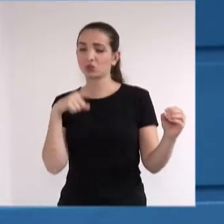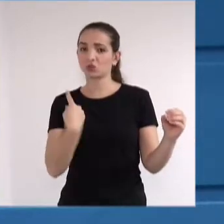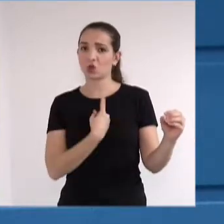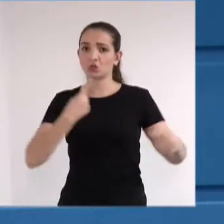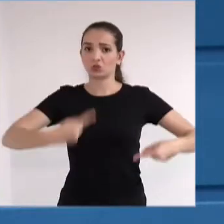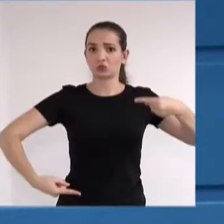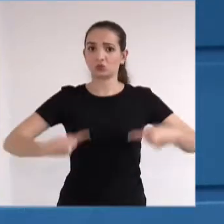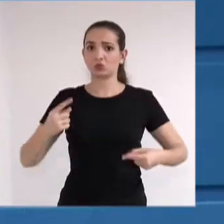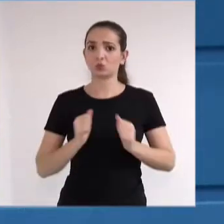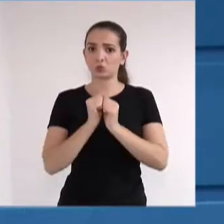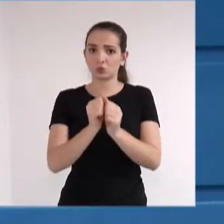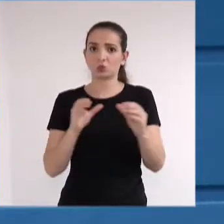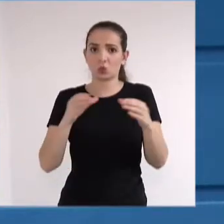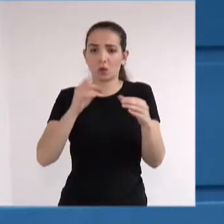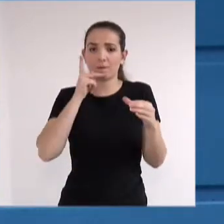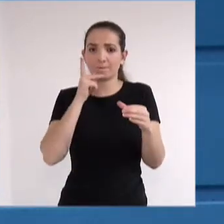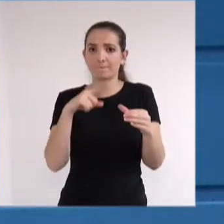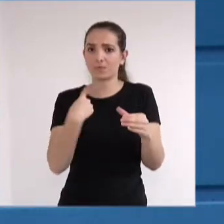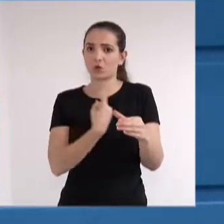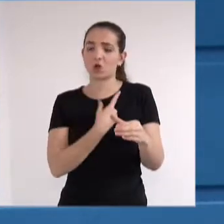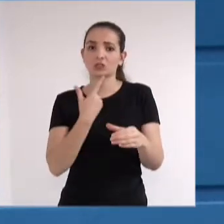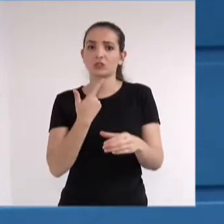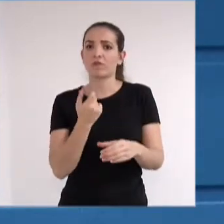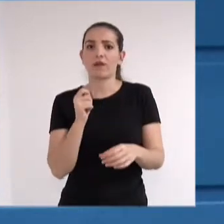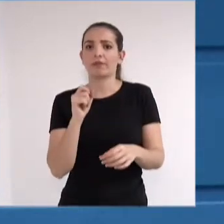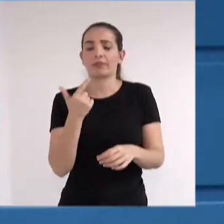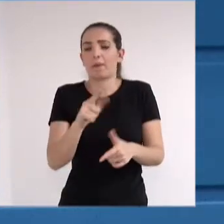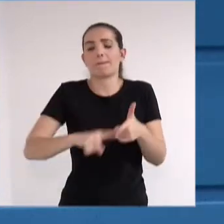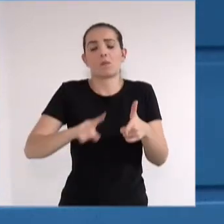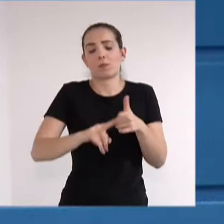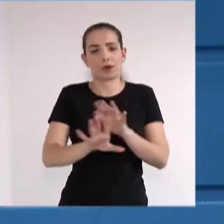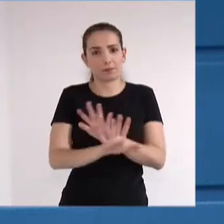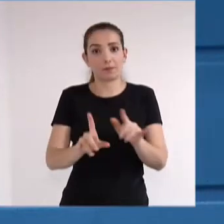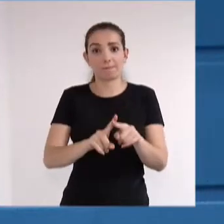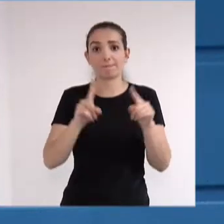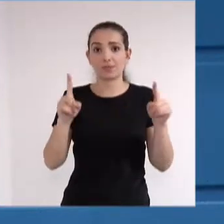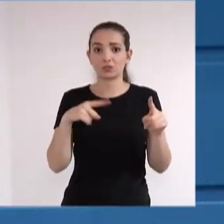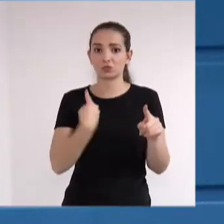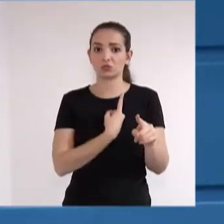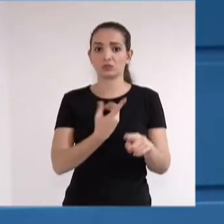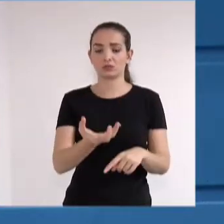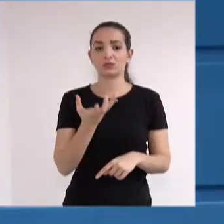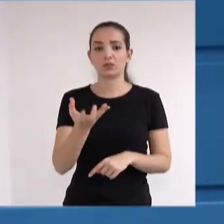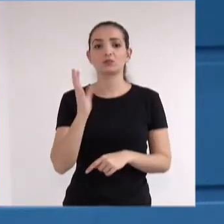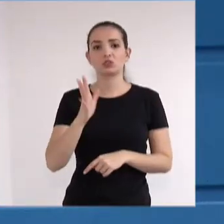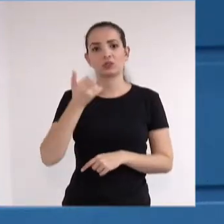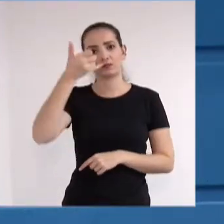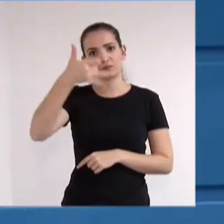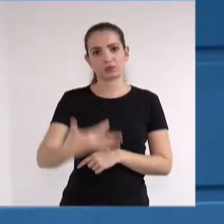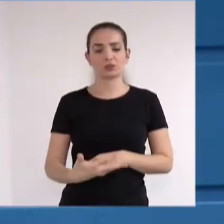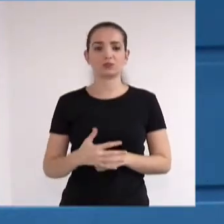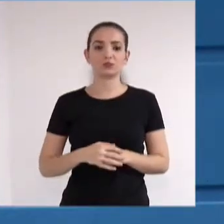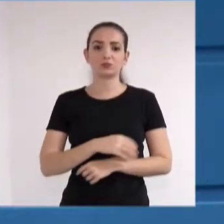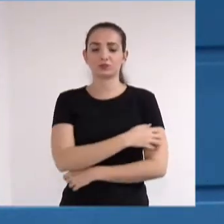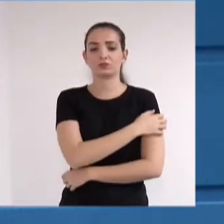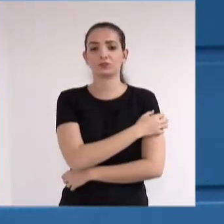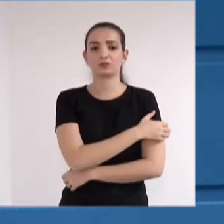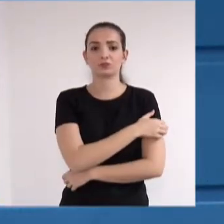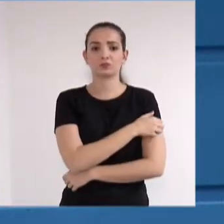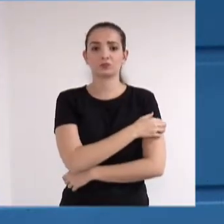bancada, não seremos empecilho para que seja aprovado esse projeto. Agora, o que nós queremos, e falamos lá, é que não fique